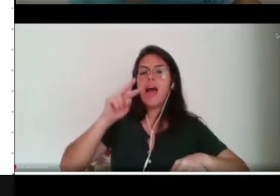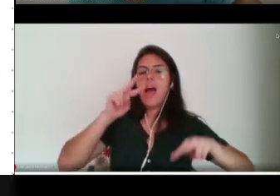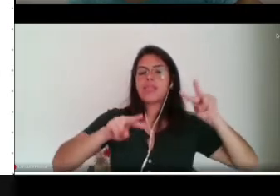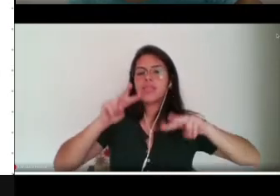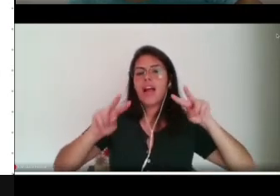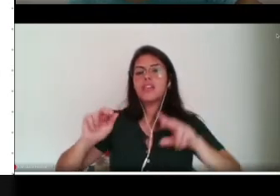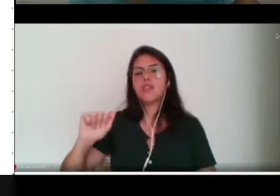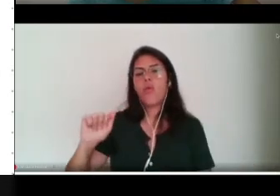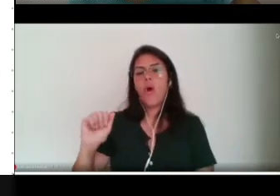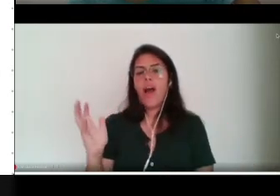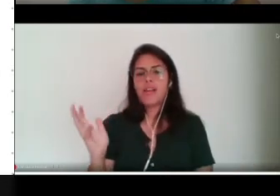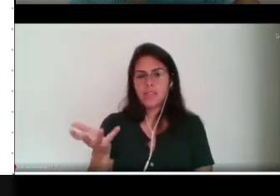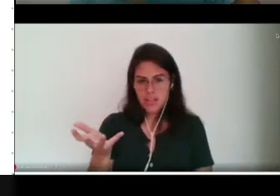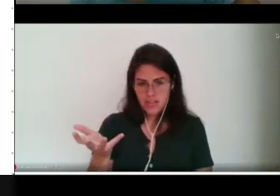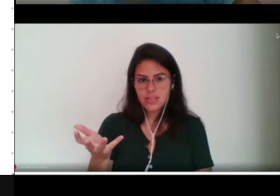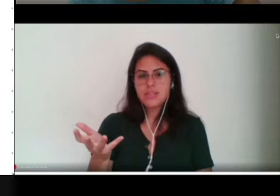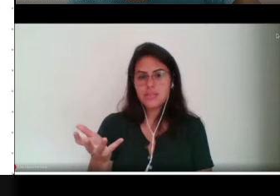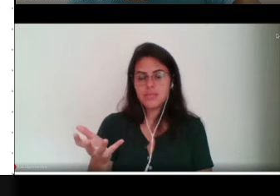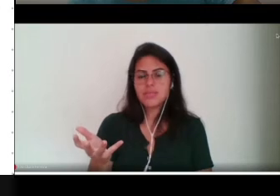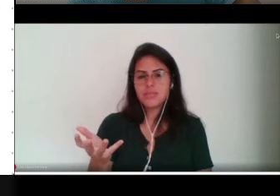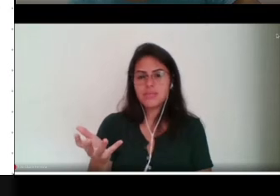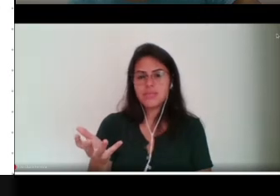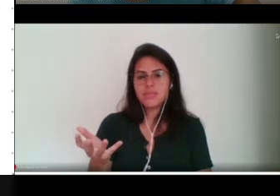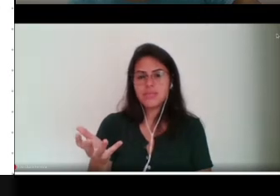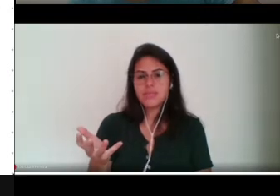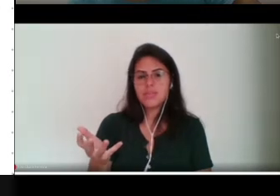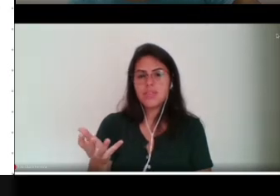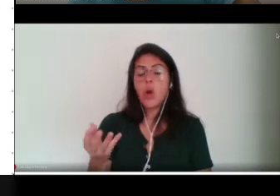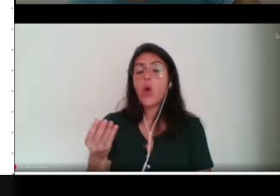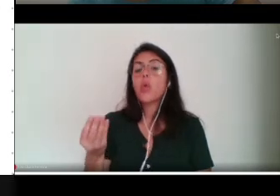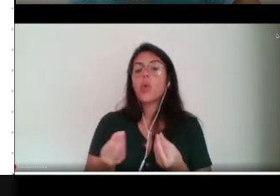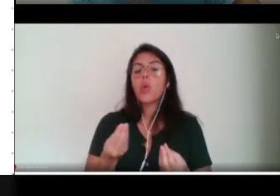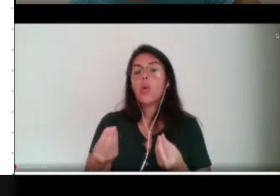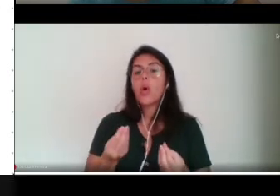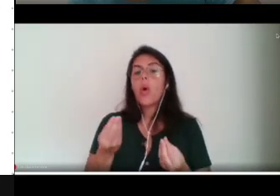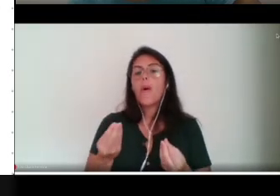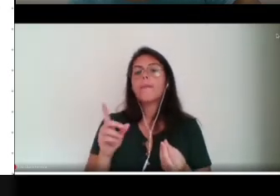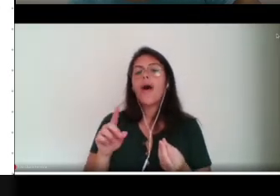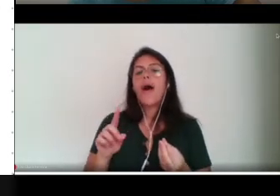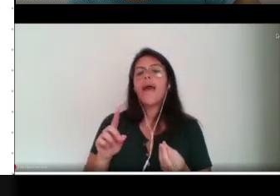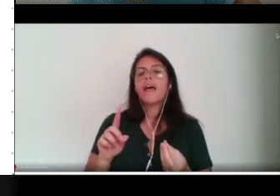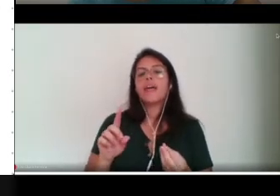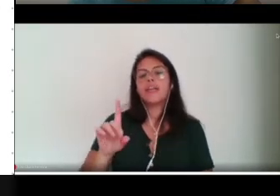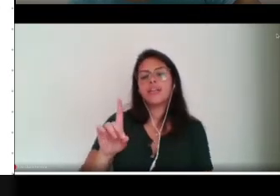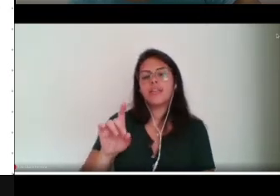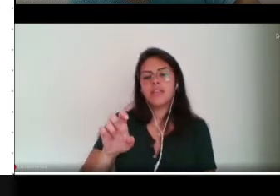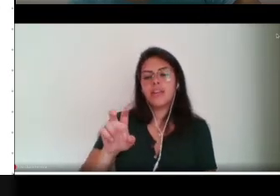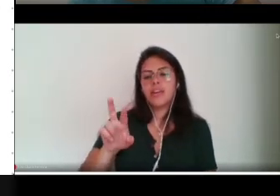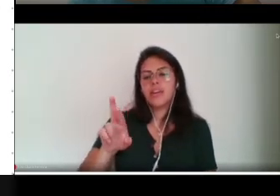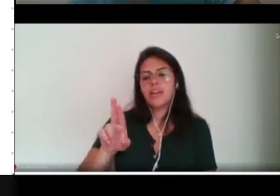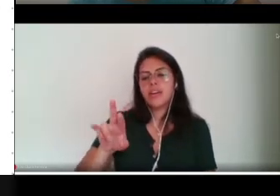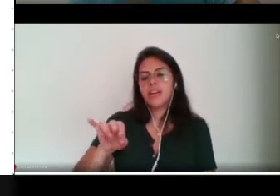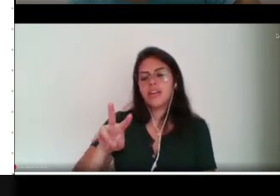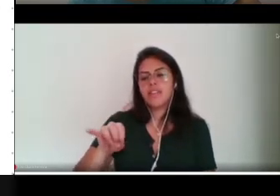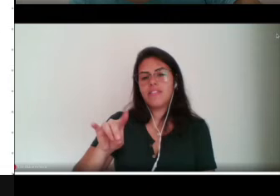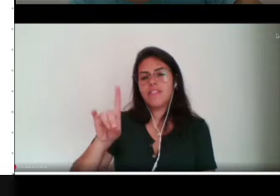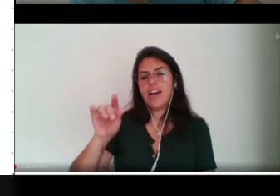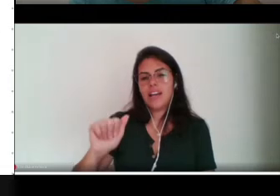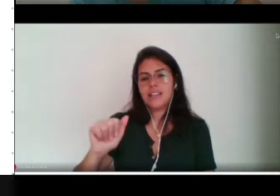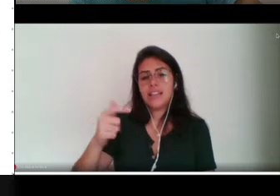É a aceleração. E a aceleração, ela tem a ver com o quê? Com a concavidade.